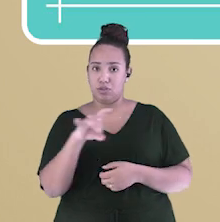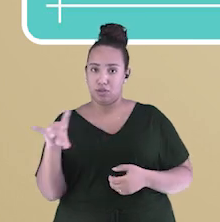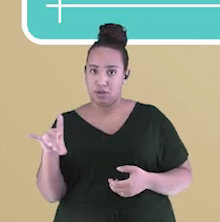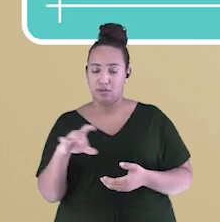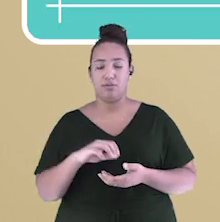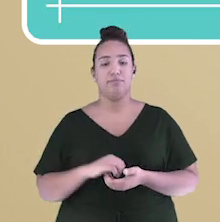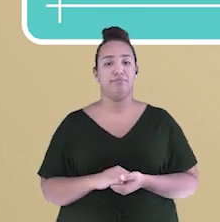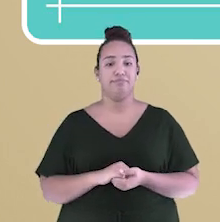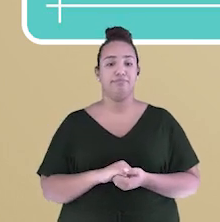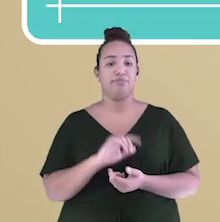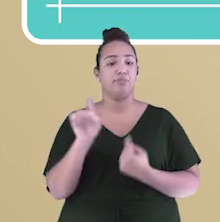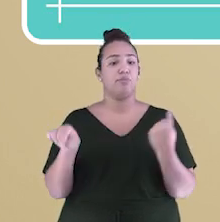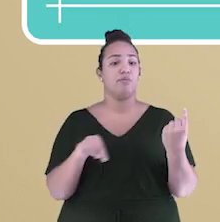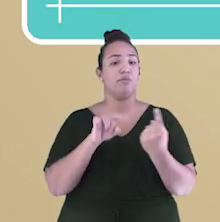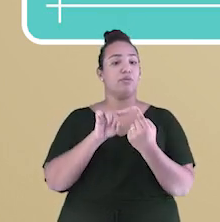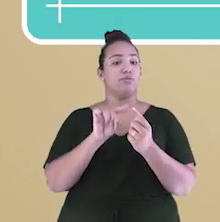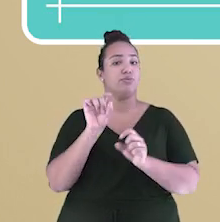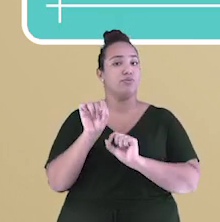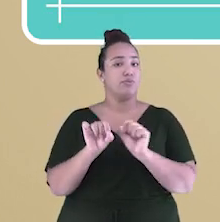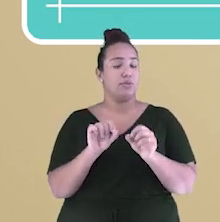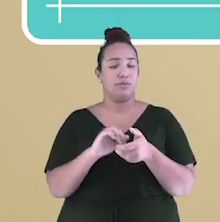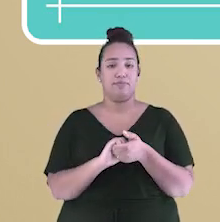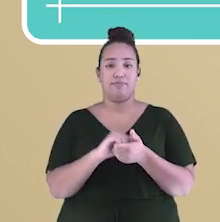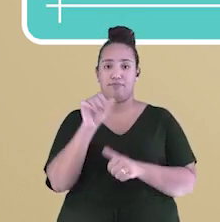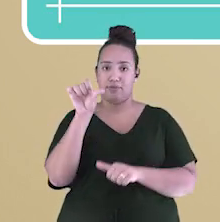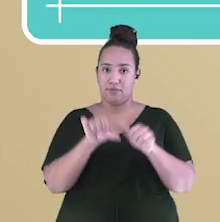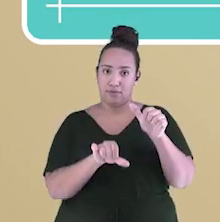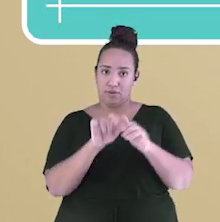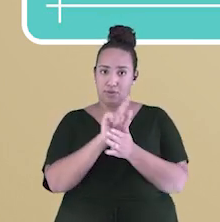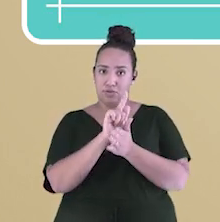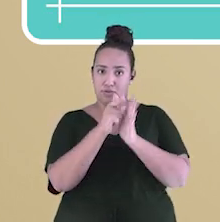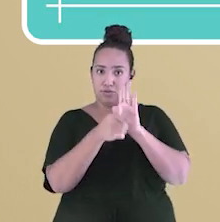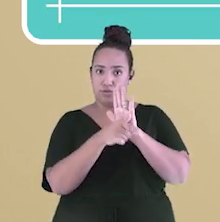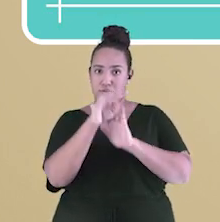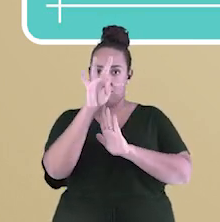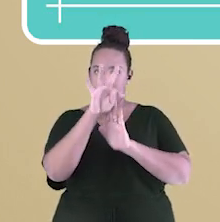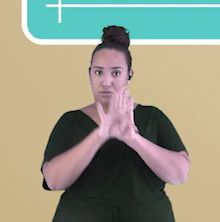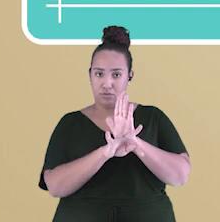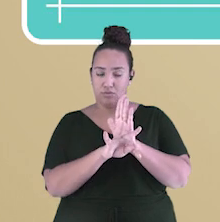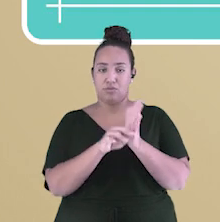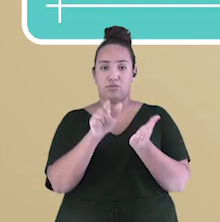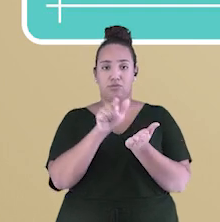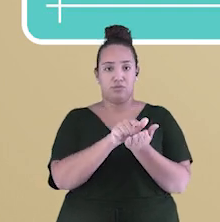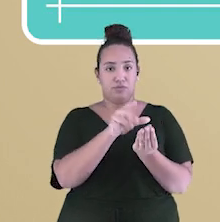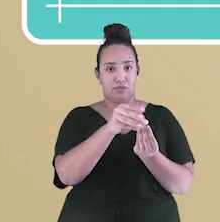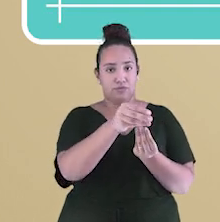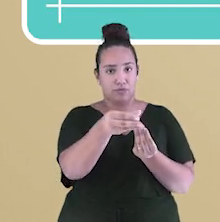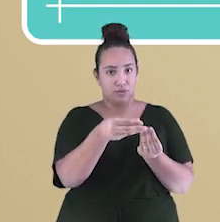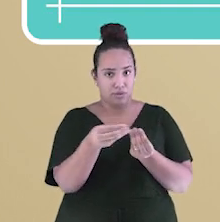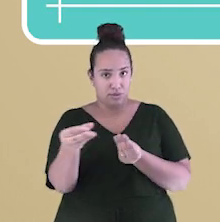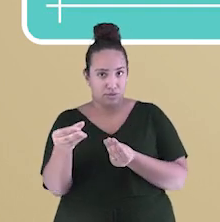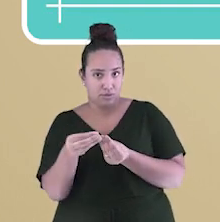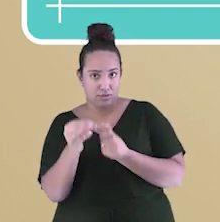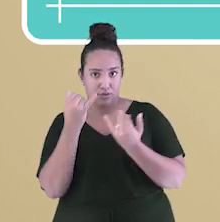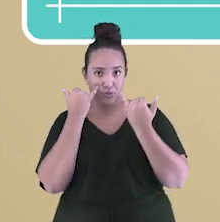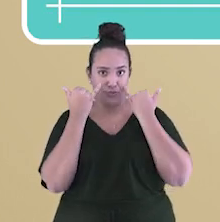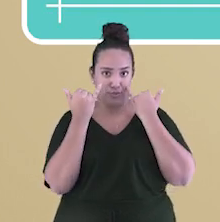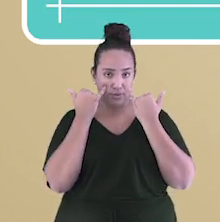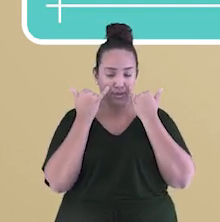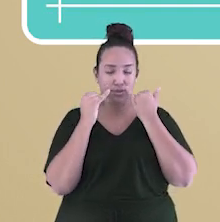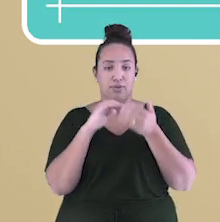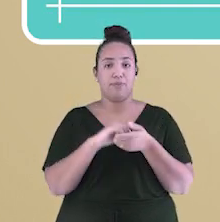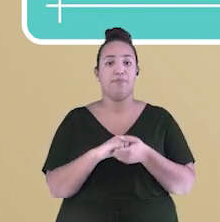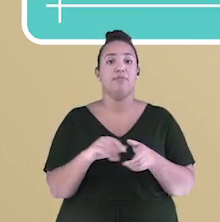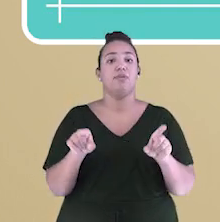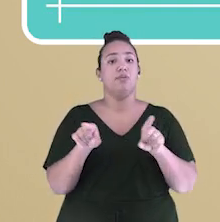Os objetivos são analisar o gênero textual, folheto informativo, prever os conteúdos